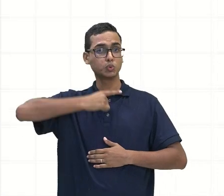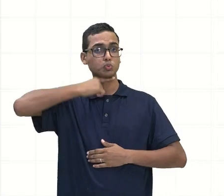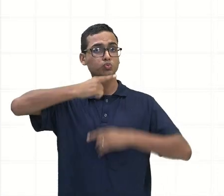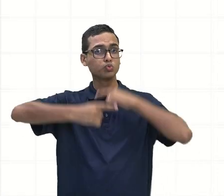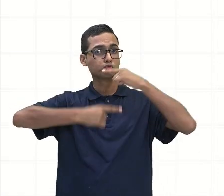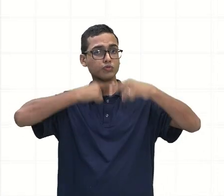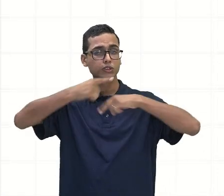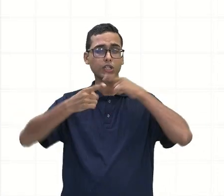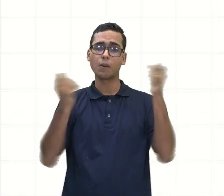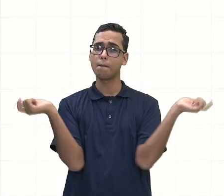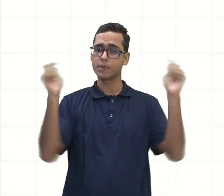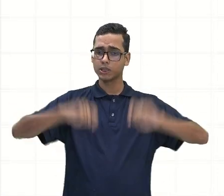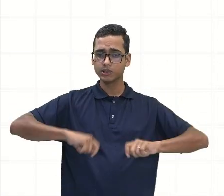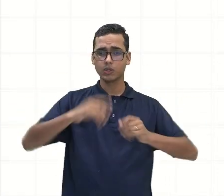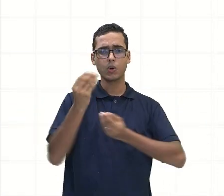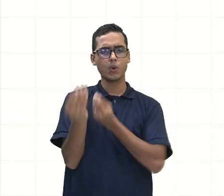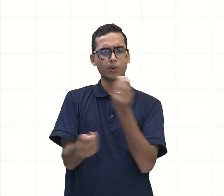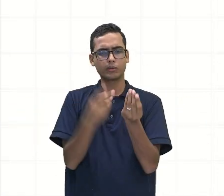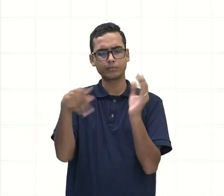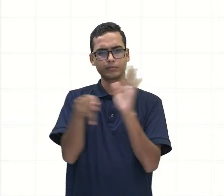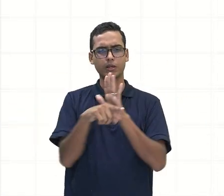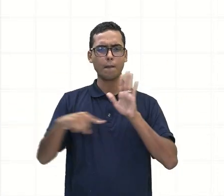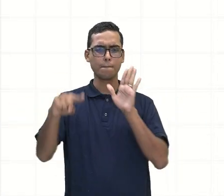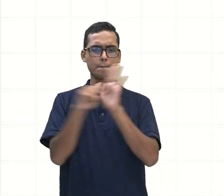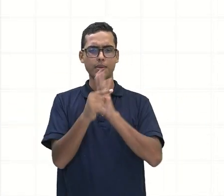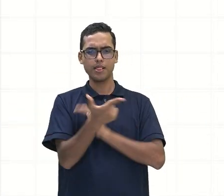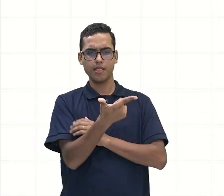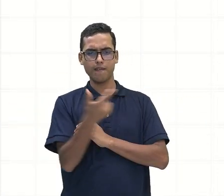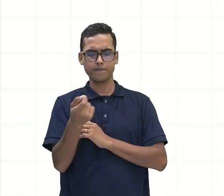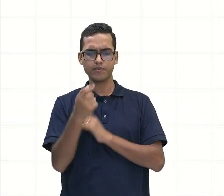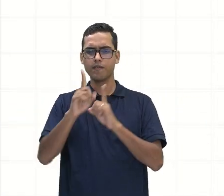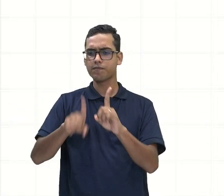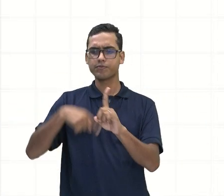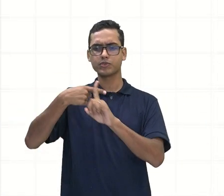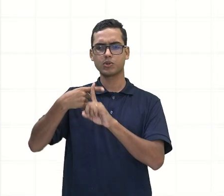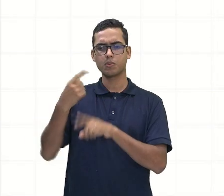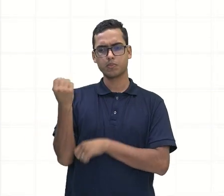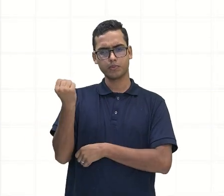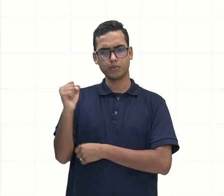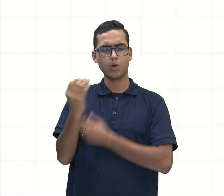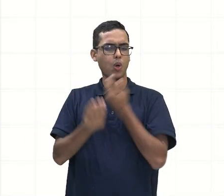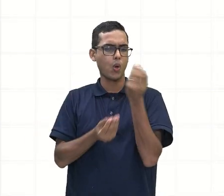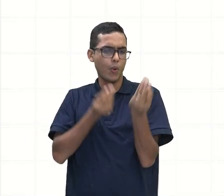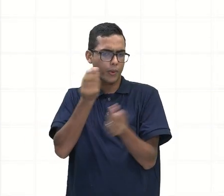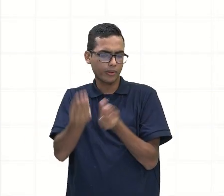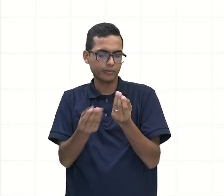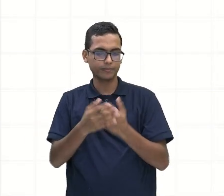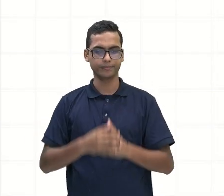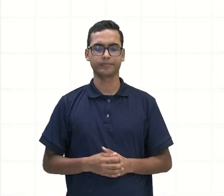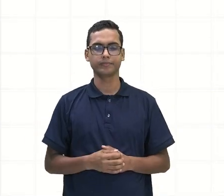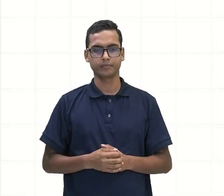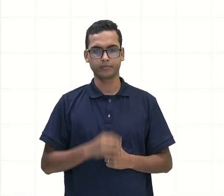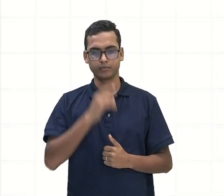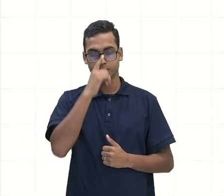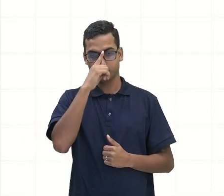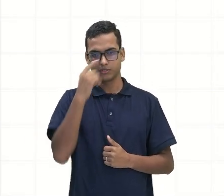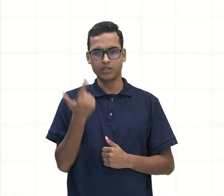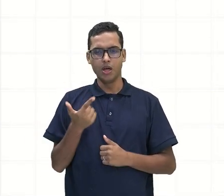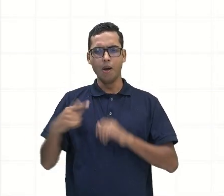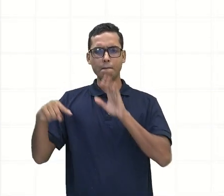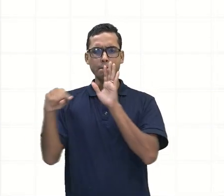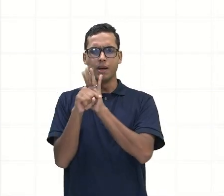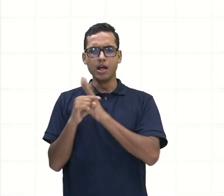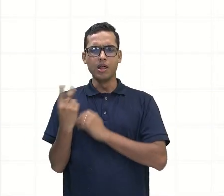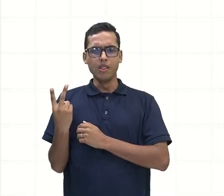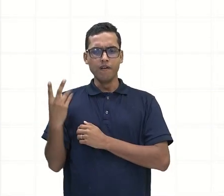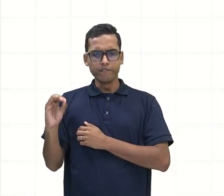menos 20 e aí eu vou adicionar. Como é que eu entendo por adicionar? Somar 8.